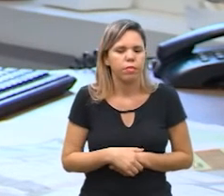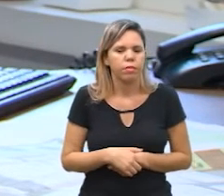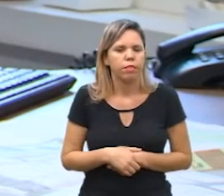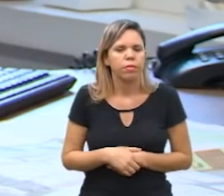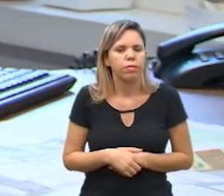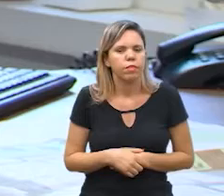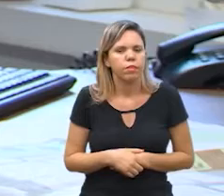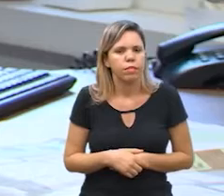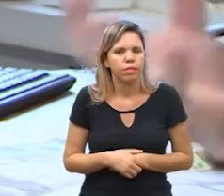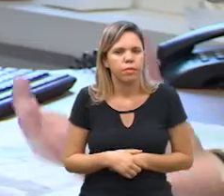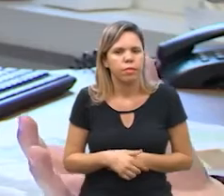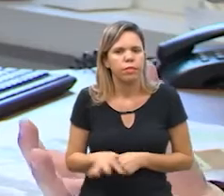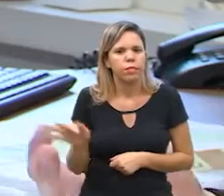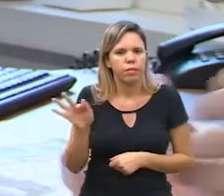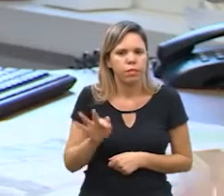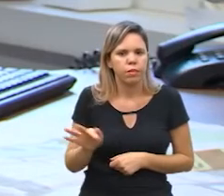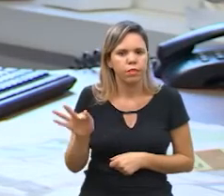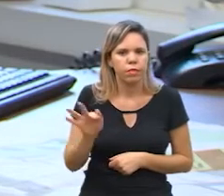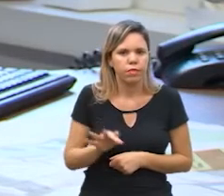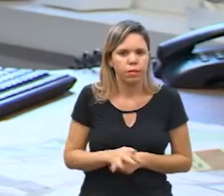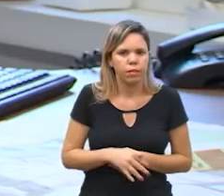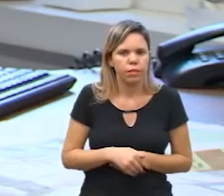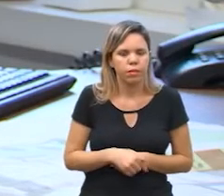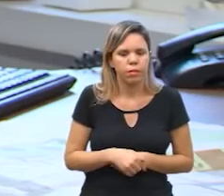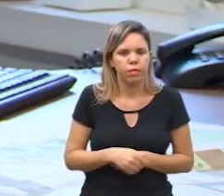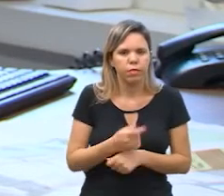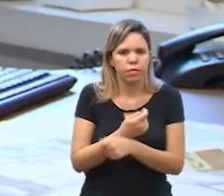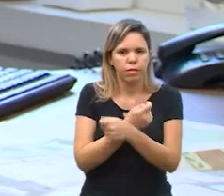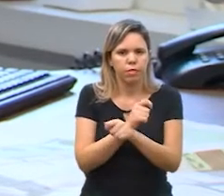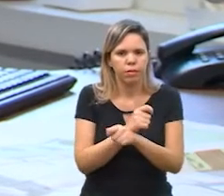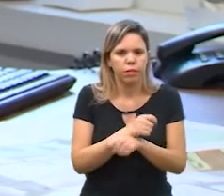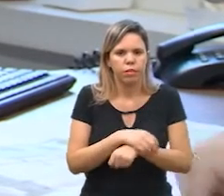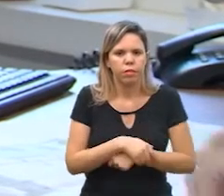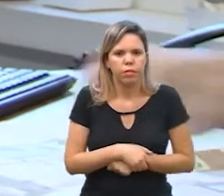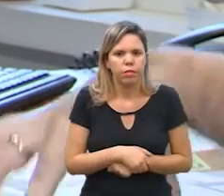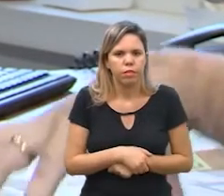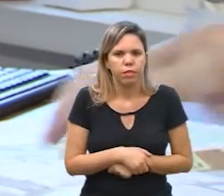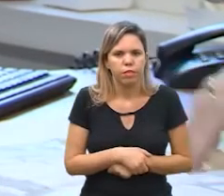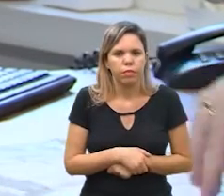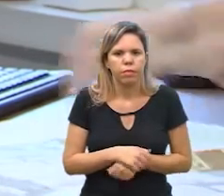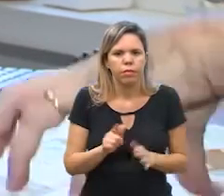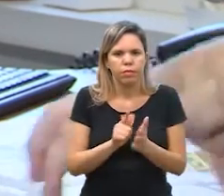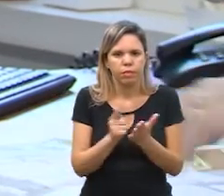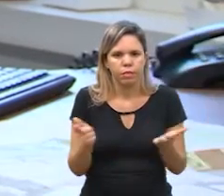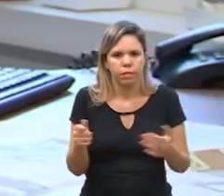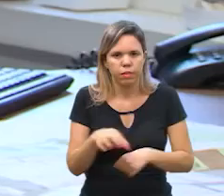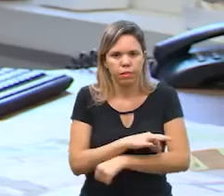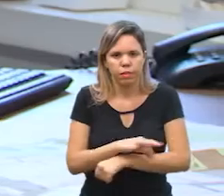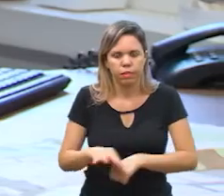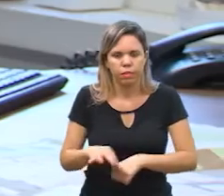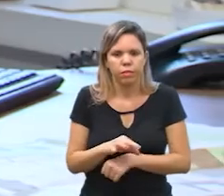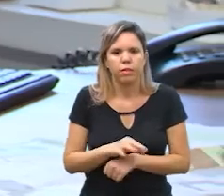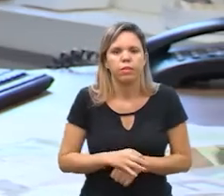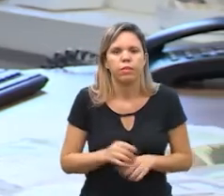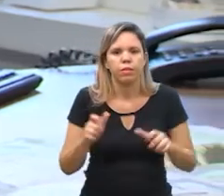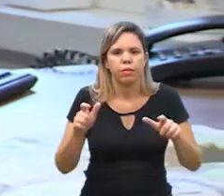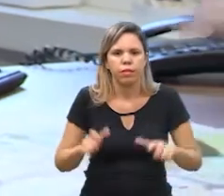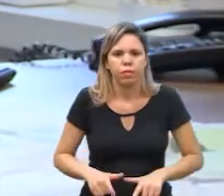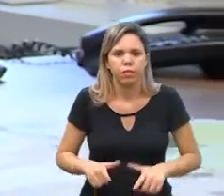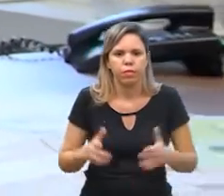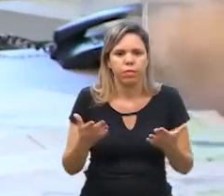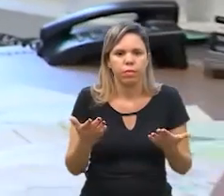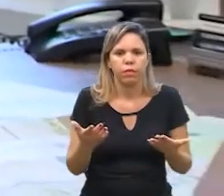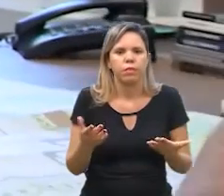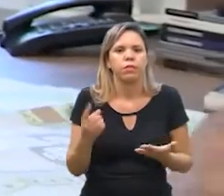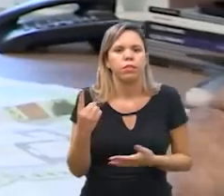que na faculdade da PUC, né? Jornalismo e arquitetura ficam ali no Campus 1.